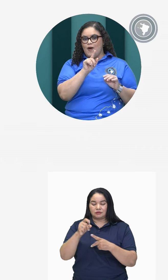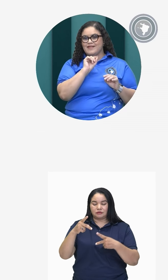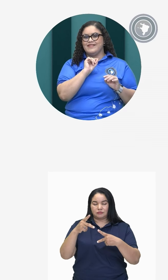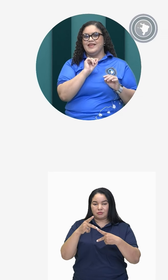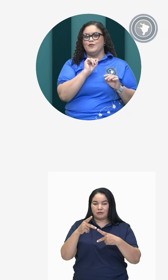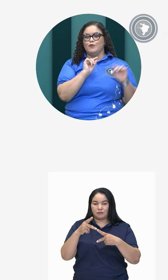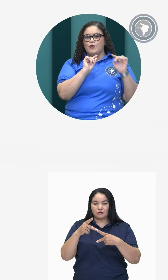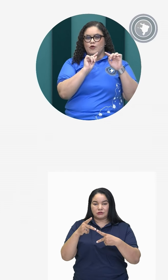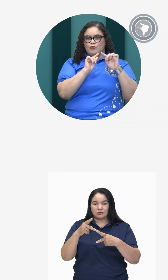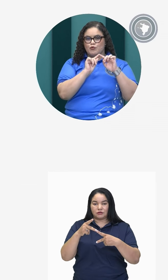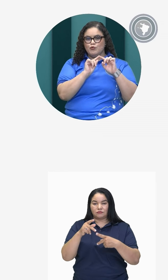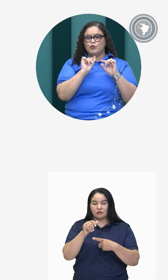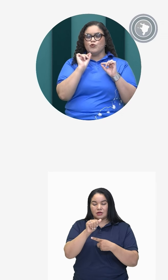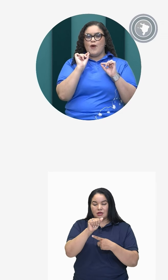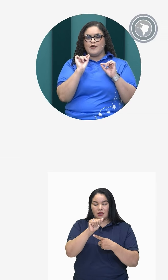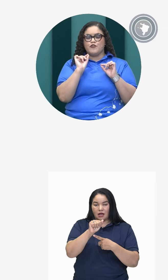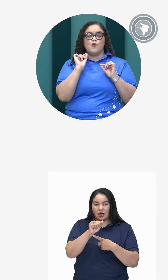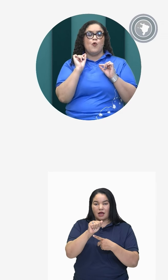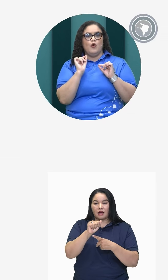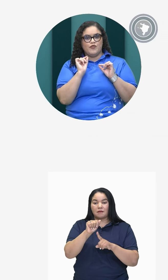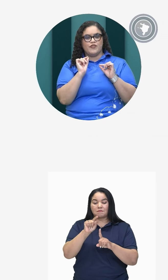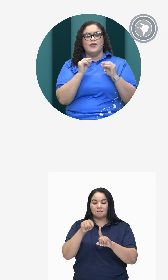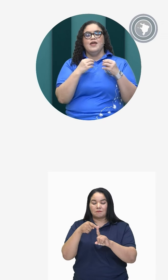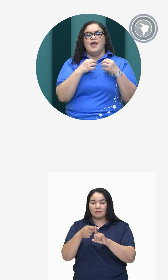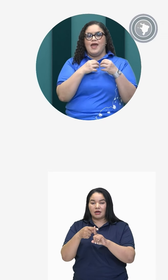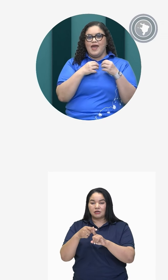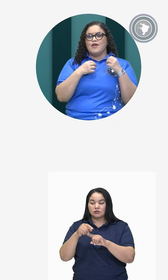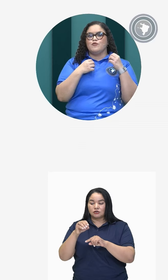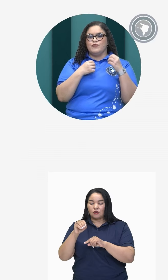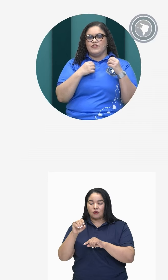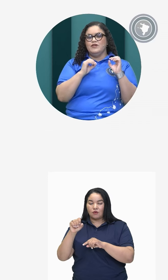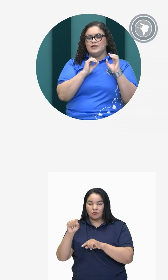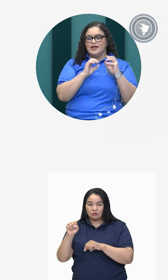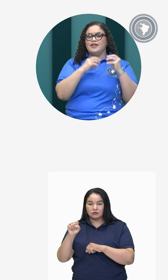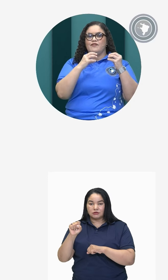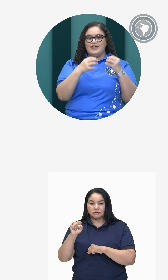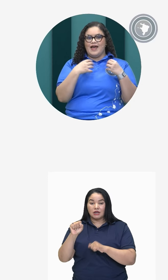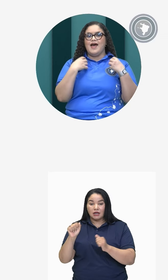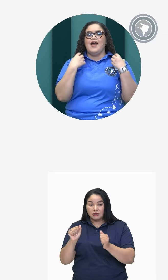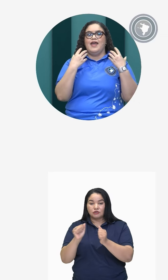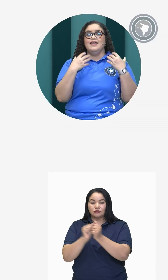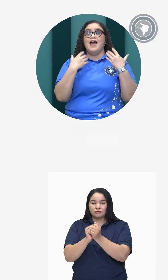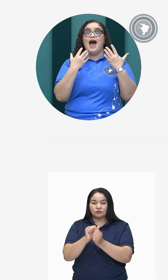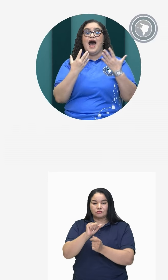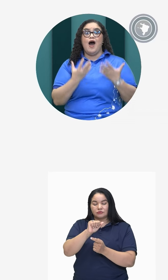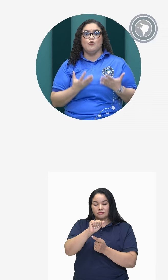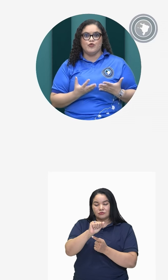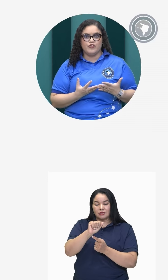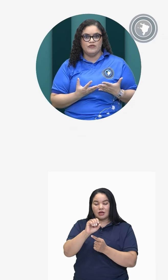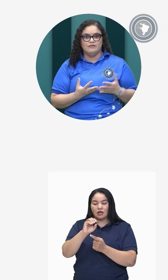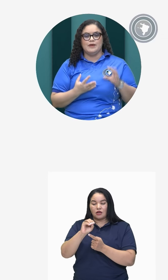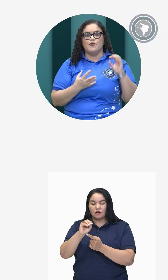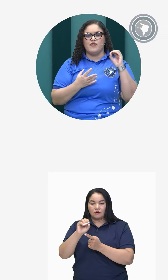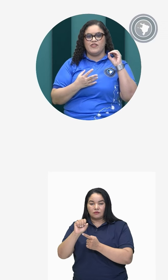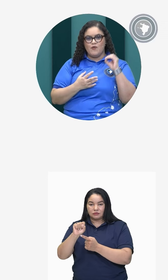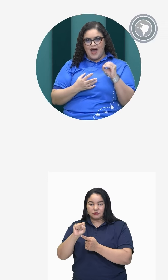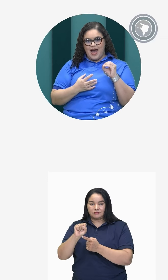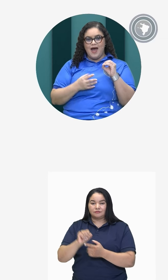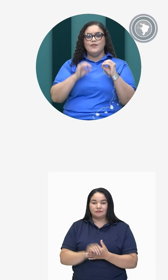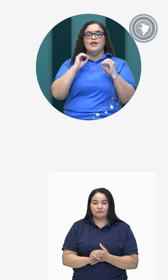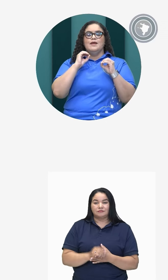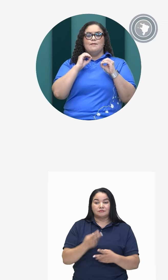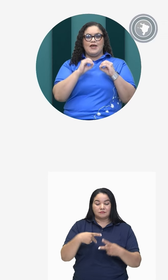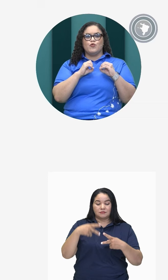ali, o azinho, junto do artigo os, é a junção, né, que vai dar em aos.